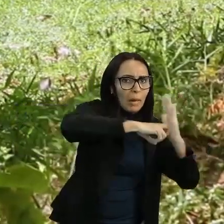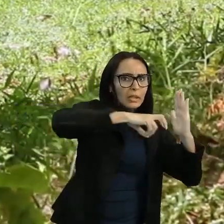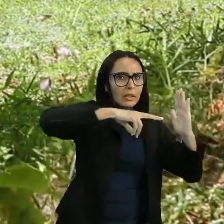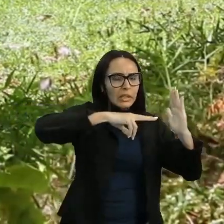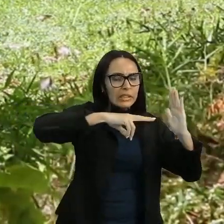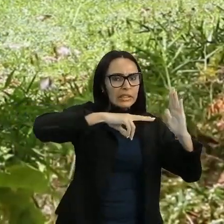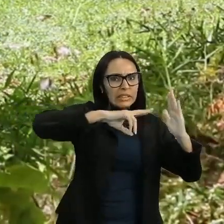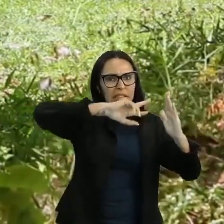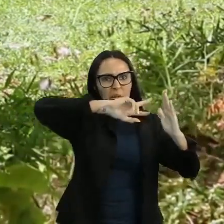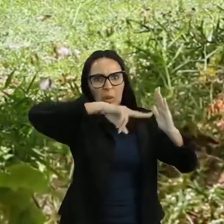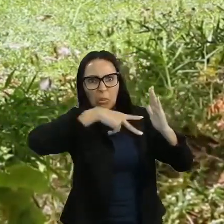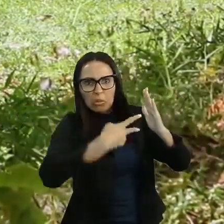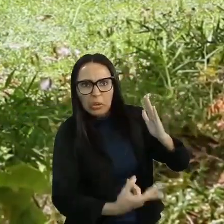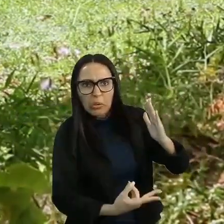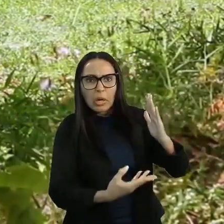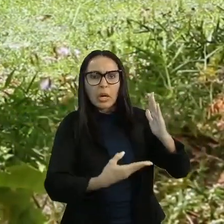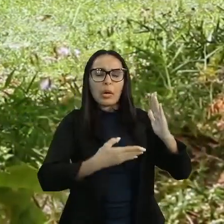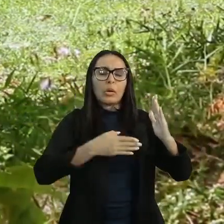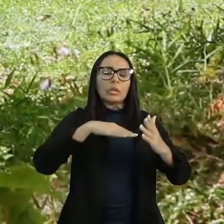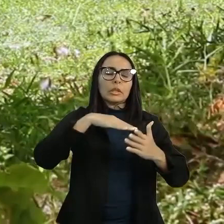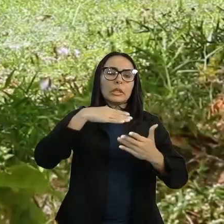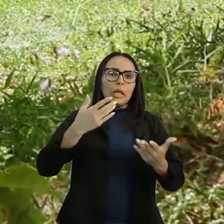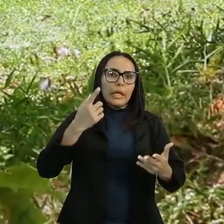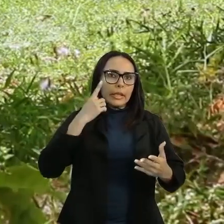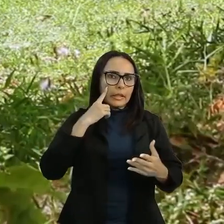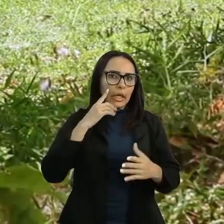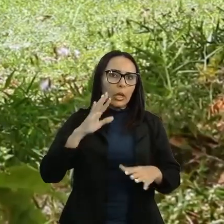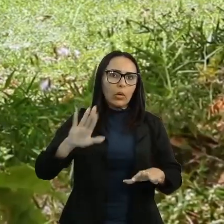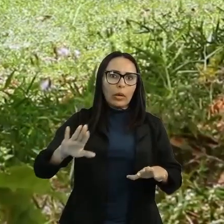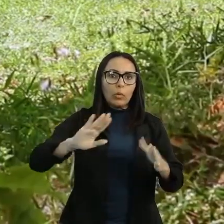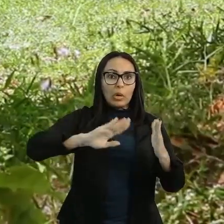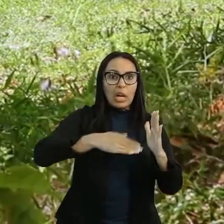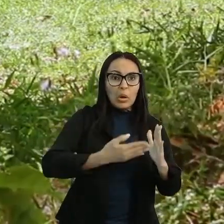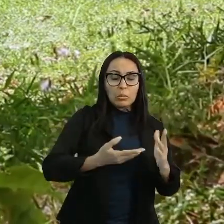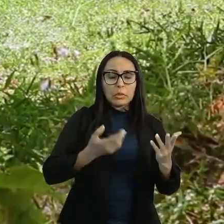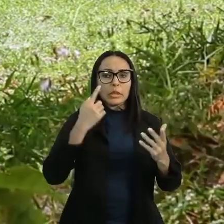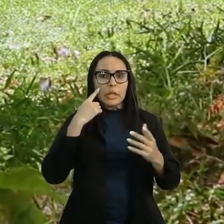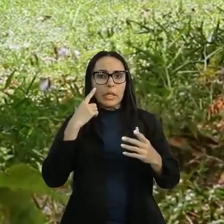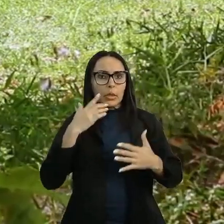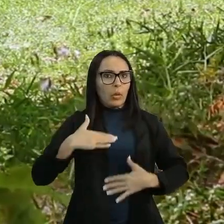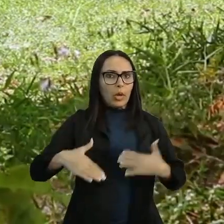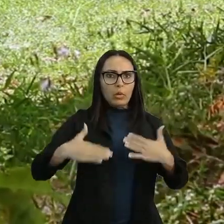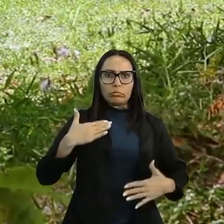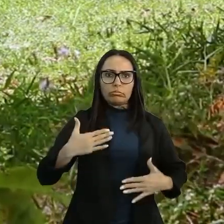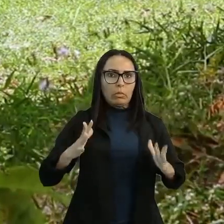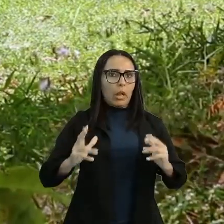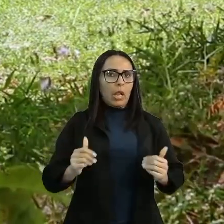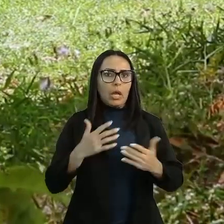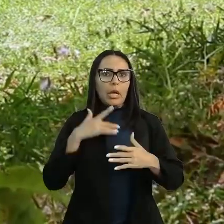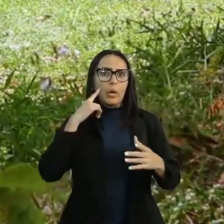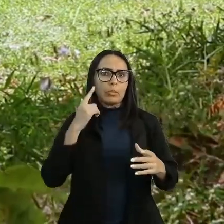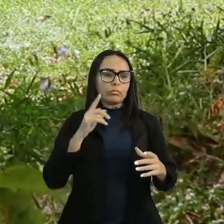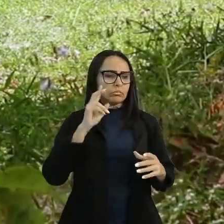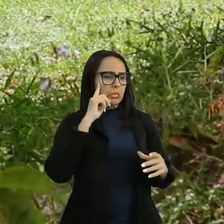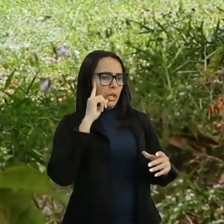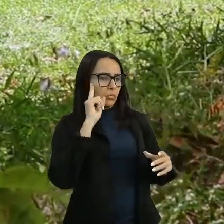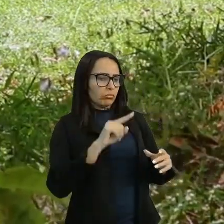anos. Nesse processo eu me desenvolvi economicamente e eu sempre buscava... Isso com 18 anos? Com 18 anos. Caramba! Com 18 anos. Então lá para os